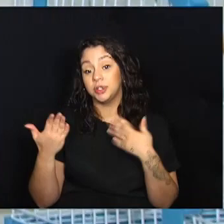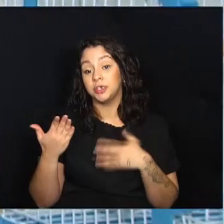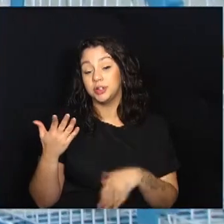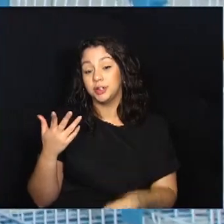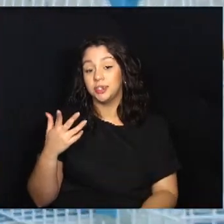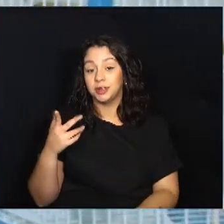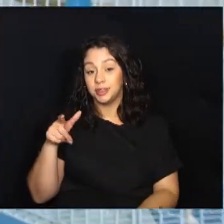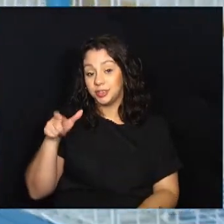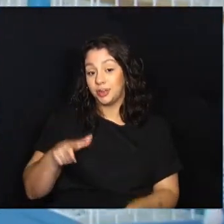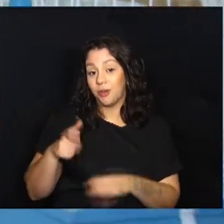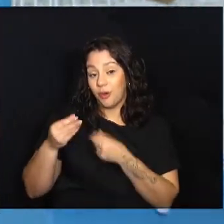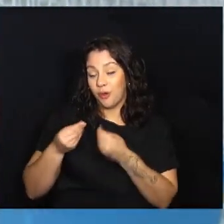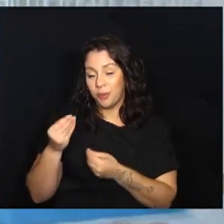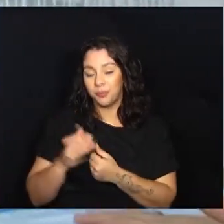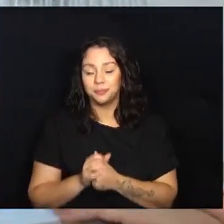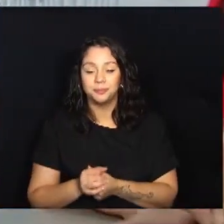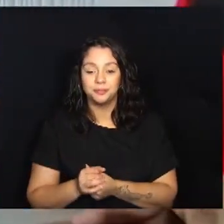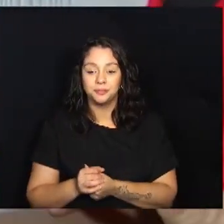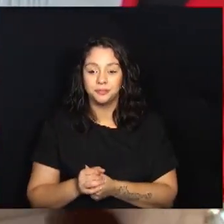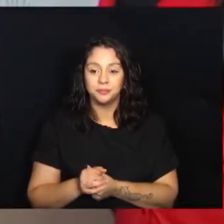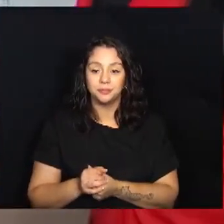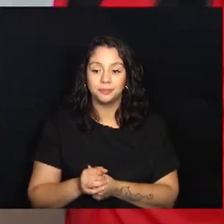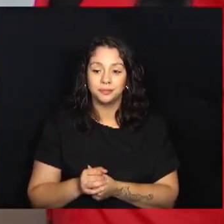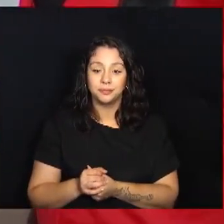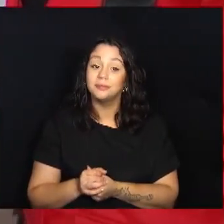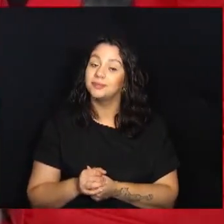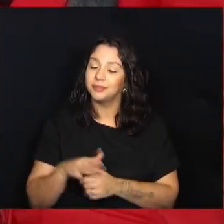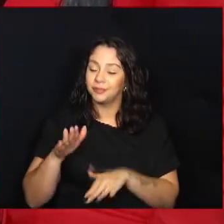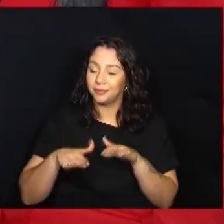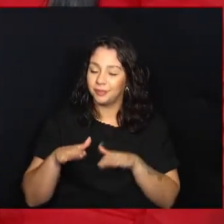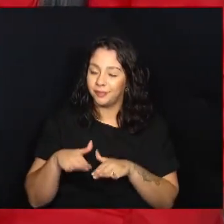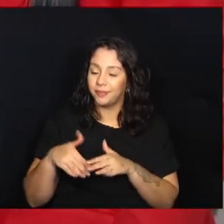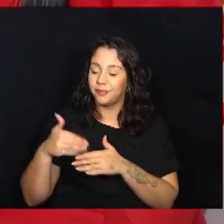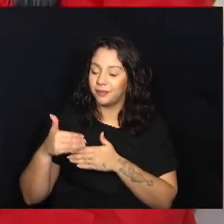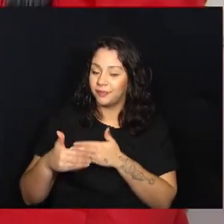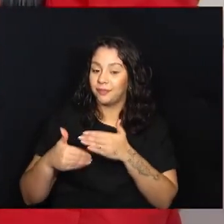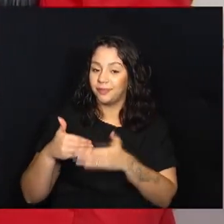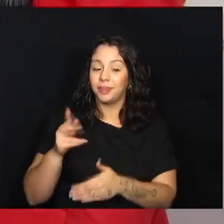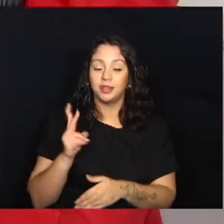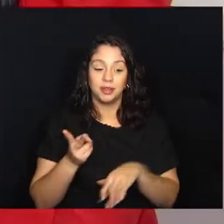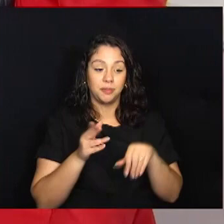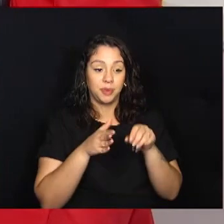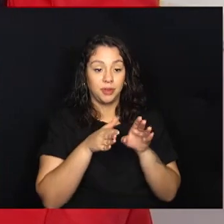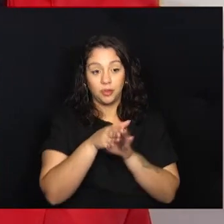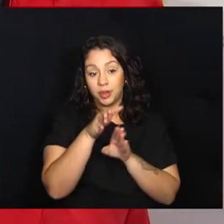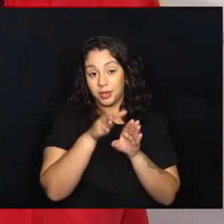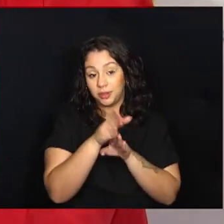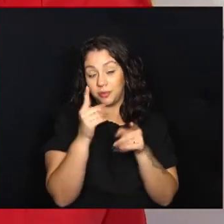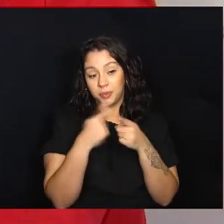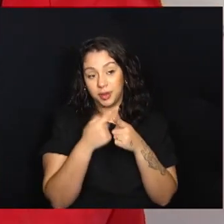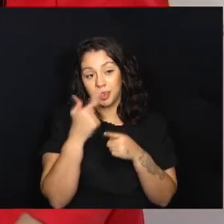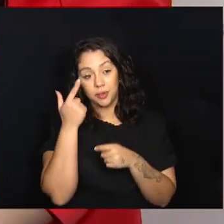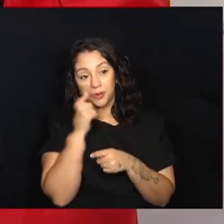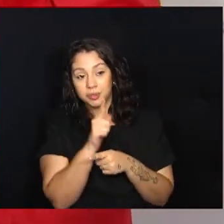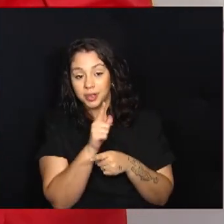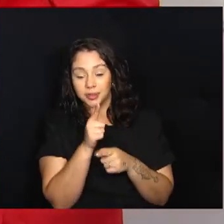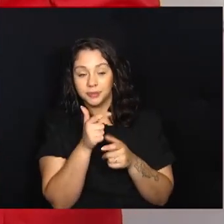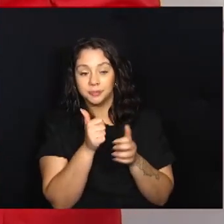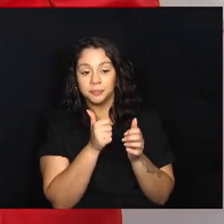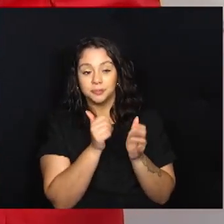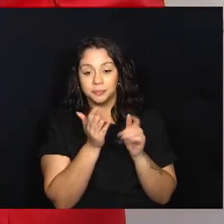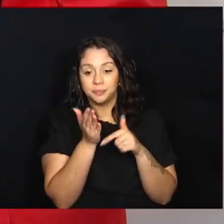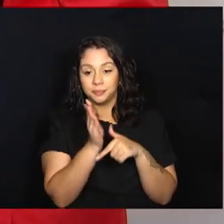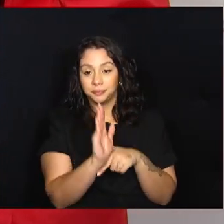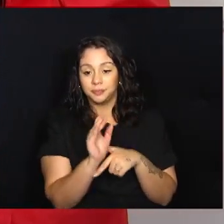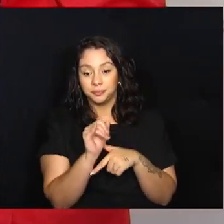desse animal. É bom ir aos pouquinhos. Isso. E sempre com a nossa orientação, porque daí a gente vai conseguindo guiar nesses casos